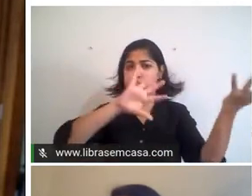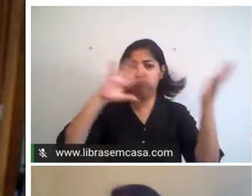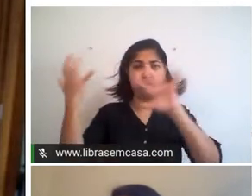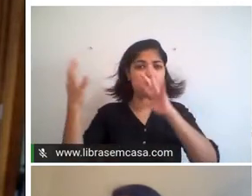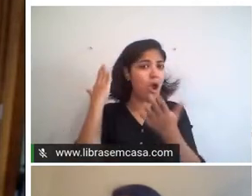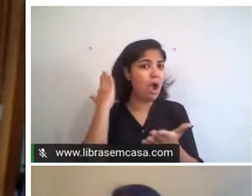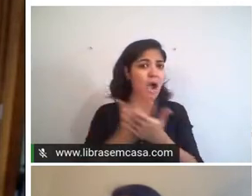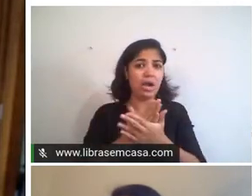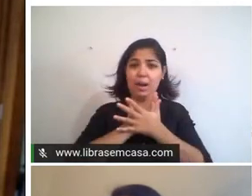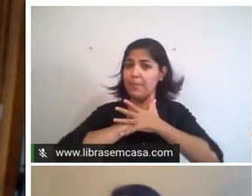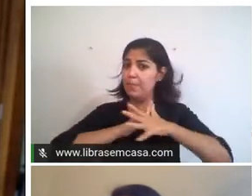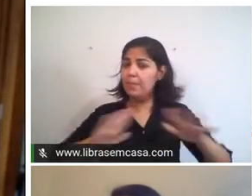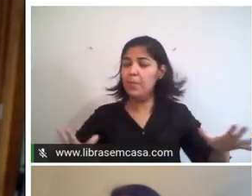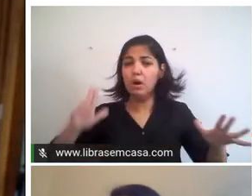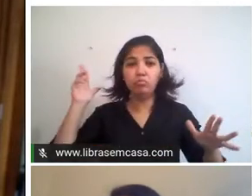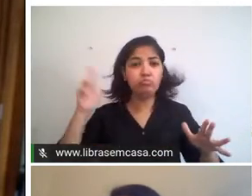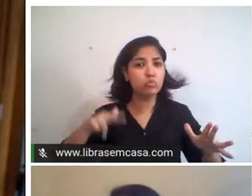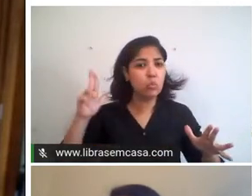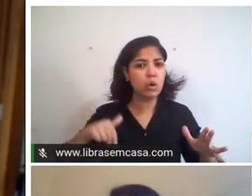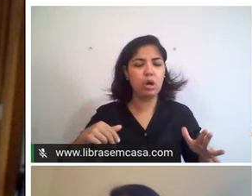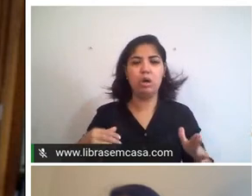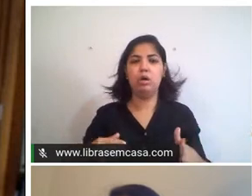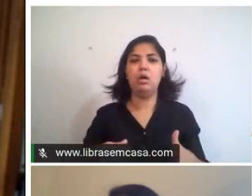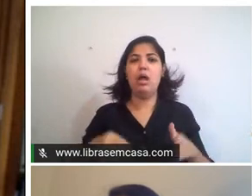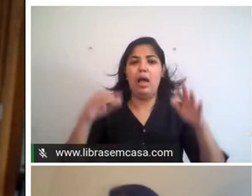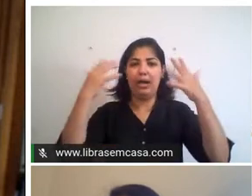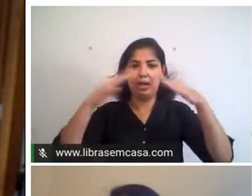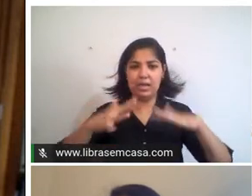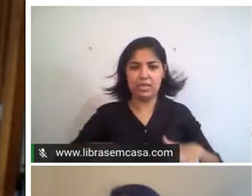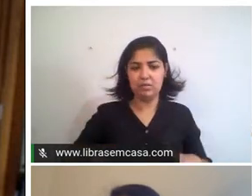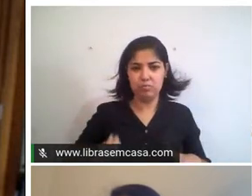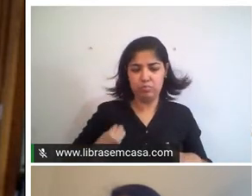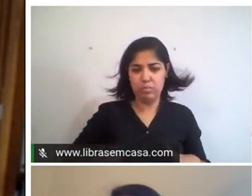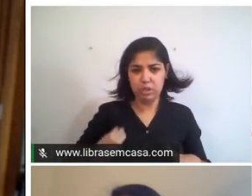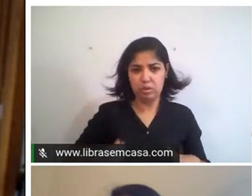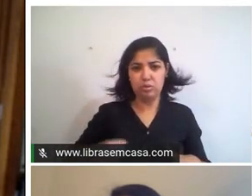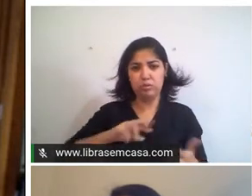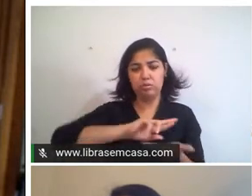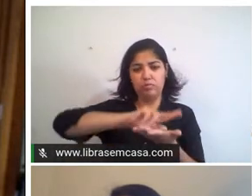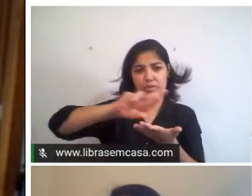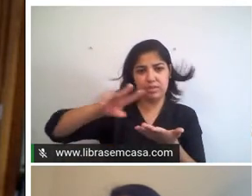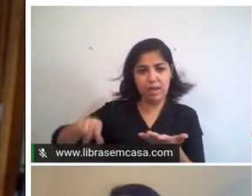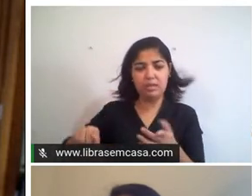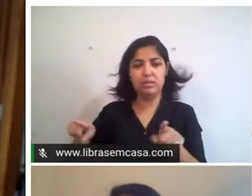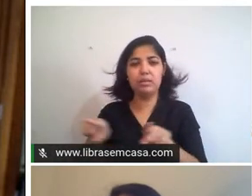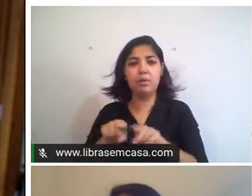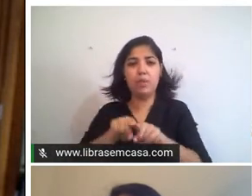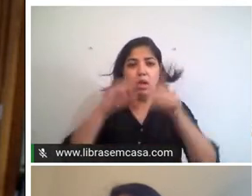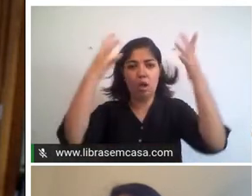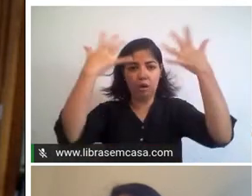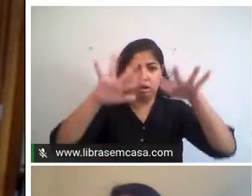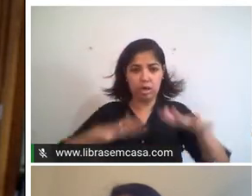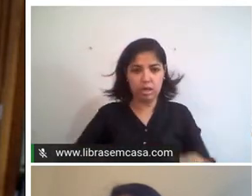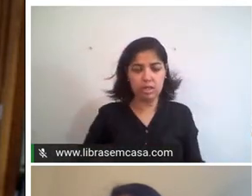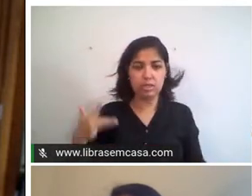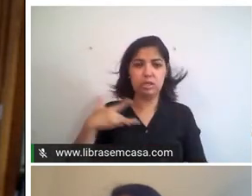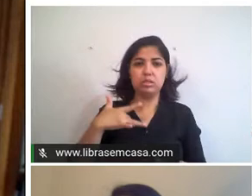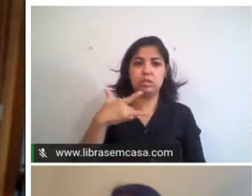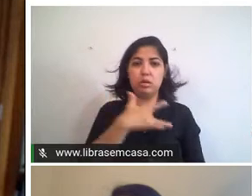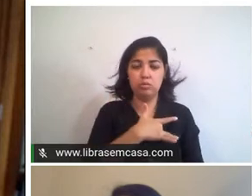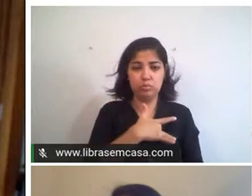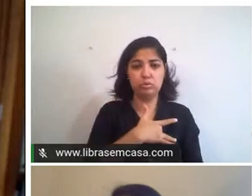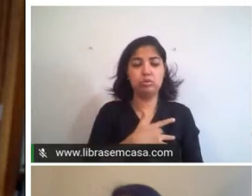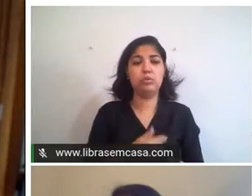para a crise de biodiversidade, nem saída para a crise na saúde, né? Como foi mencionado na fala anterior,